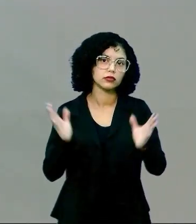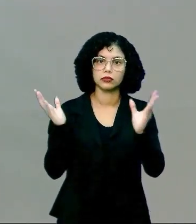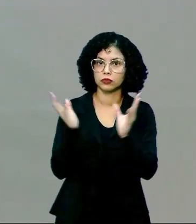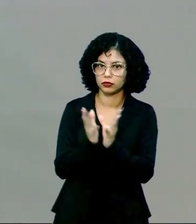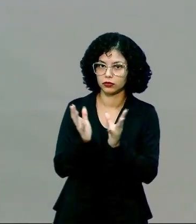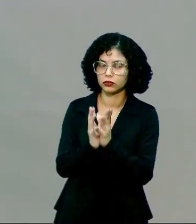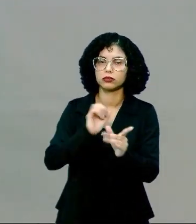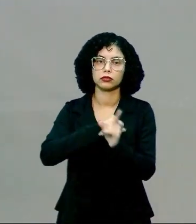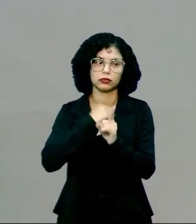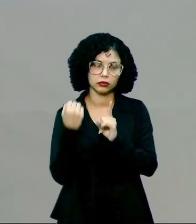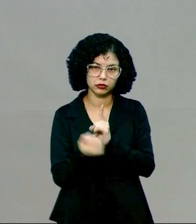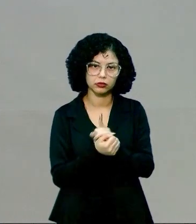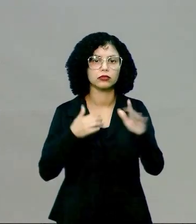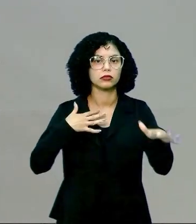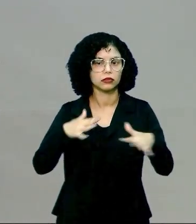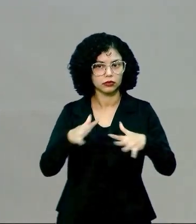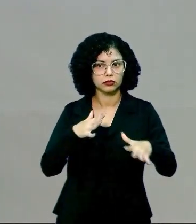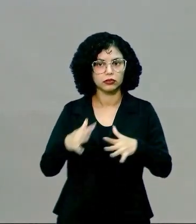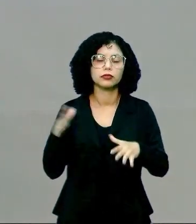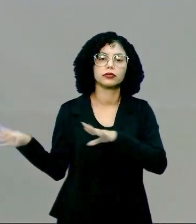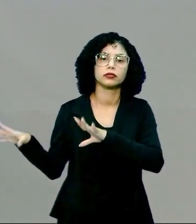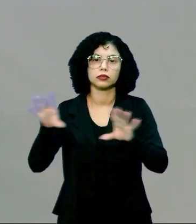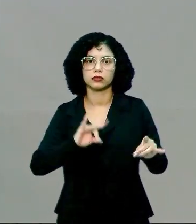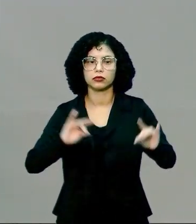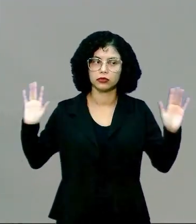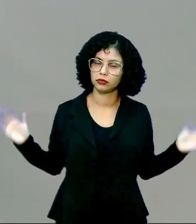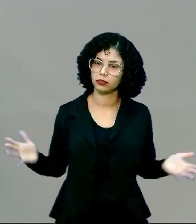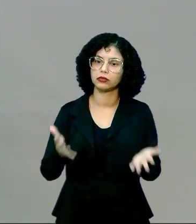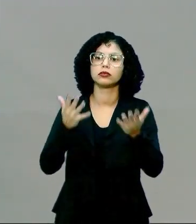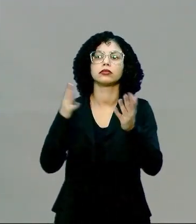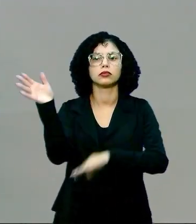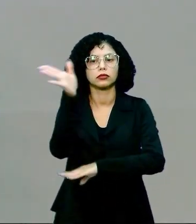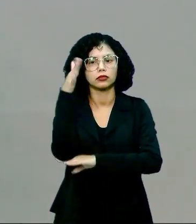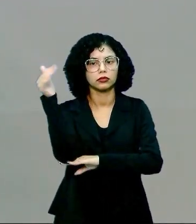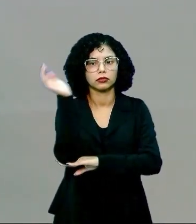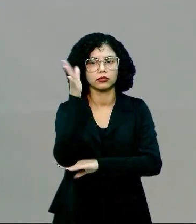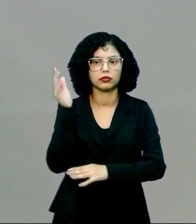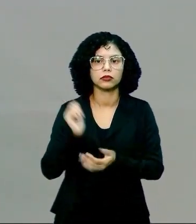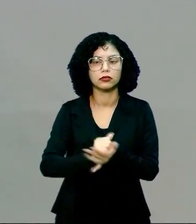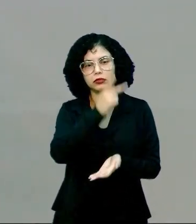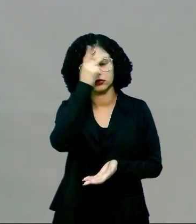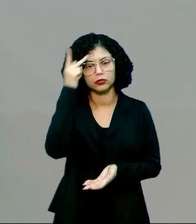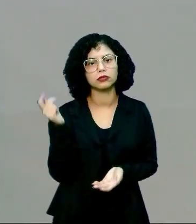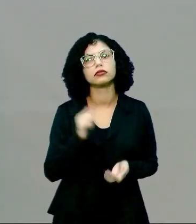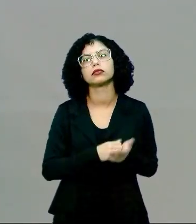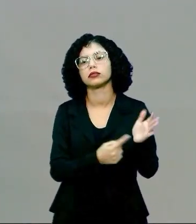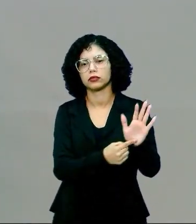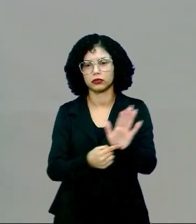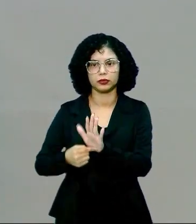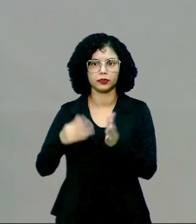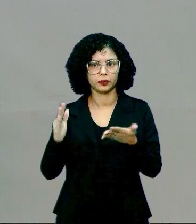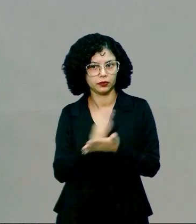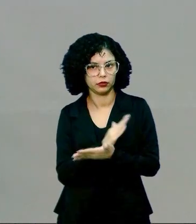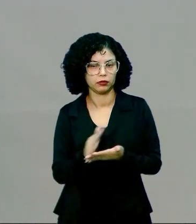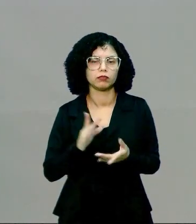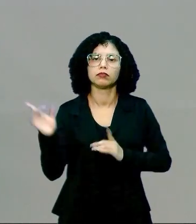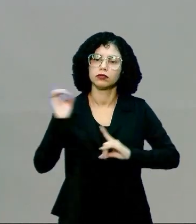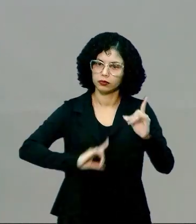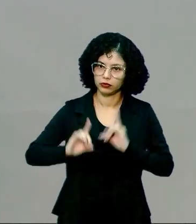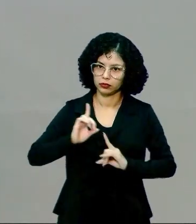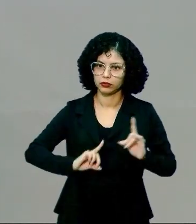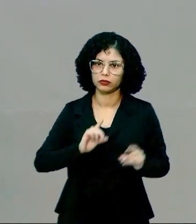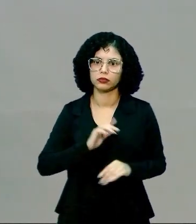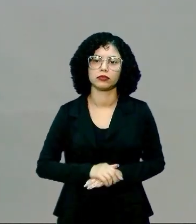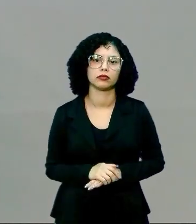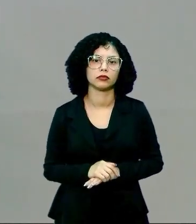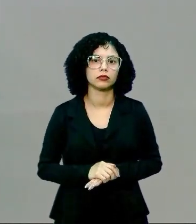grupos sociais, dos movimentos que levantam justamente a bandeira das pessoas que apresentam algum tipo de